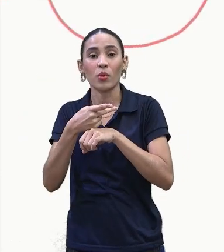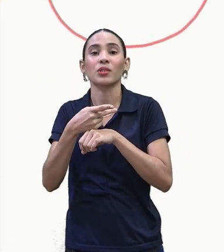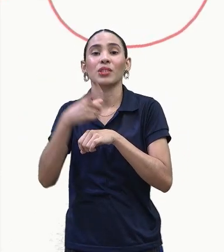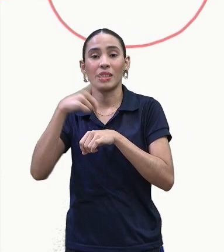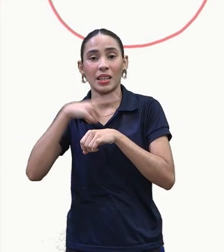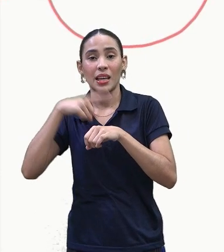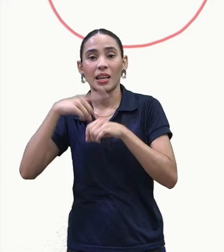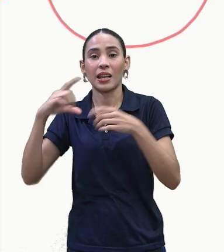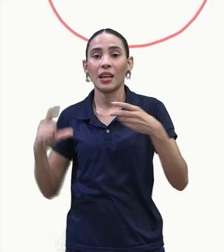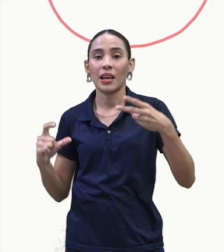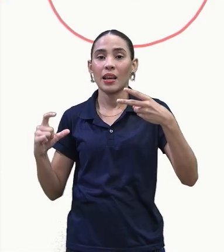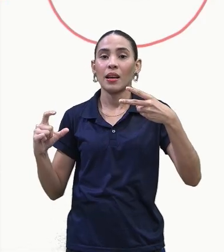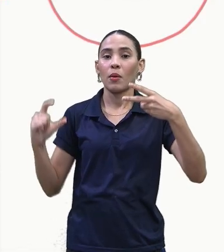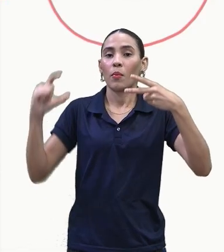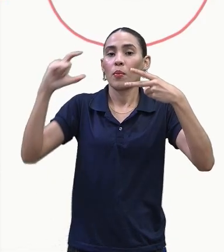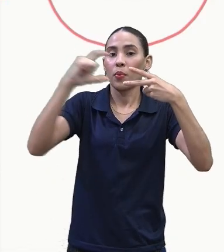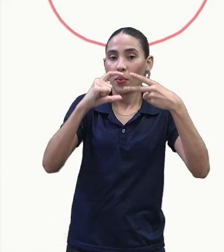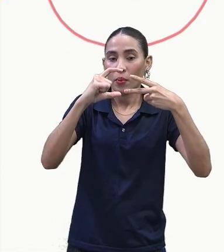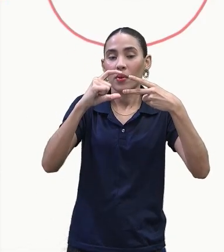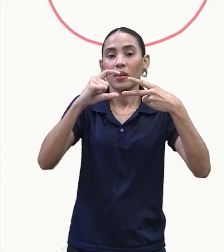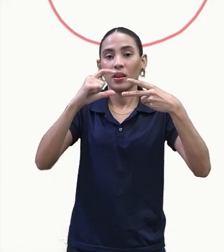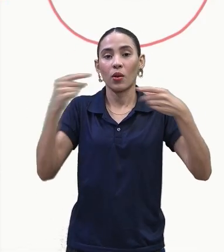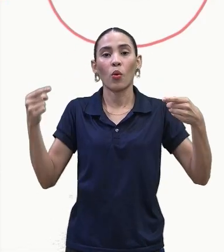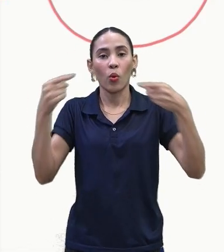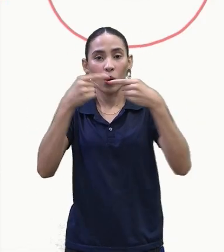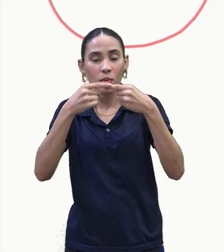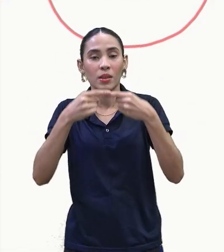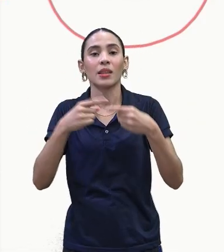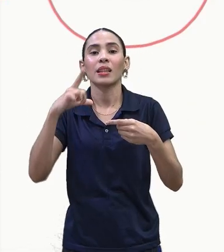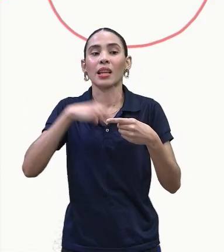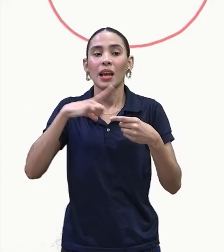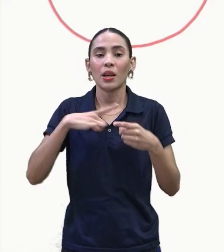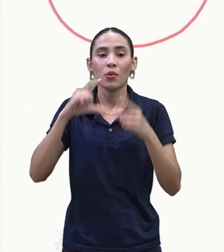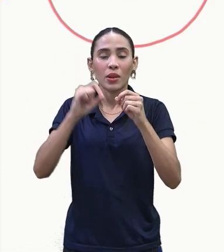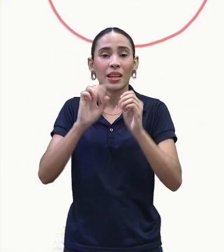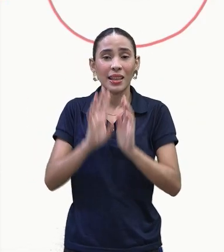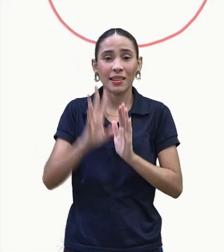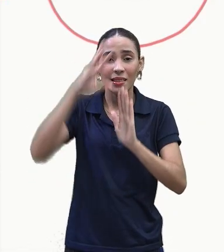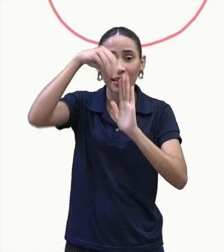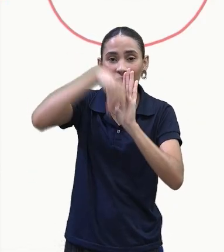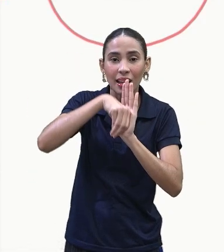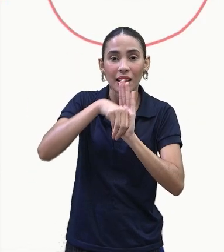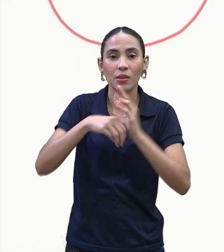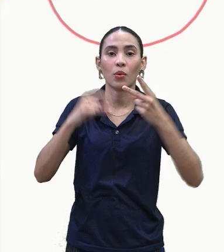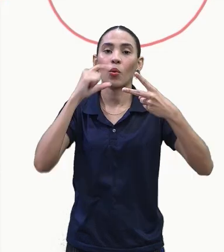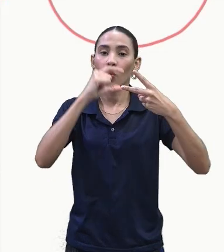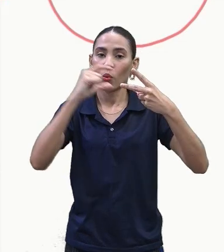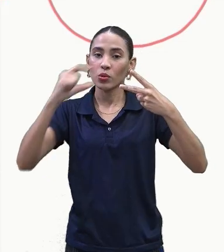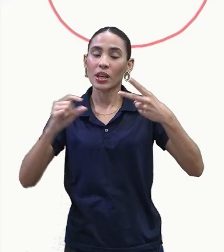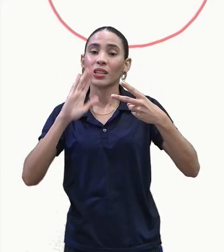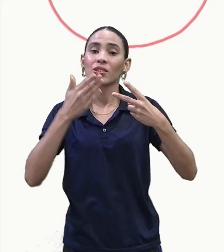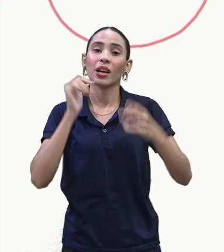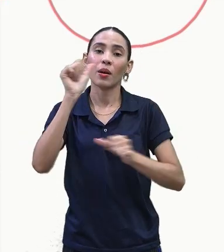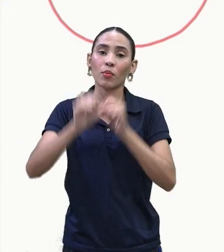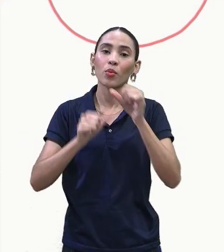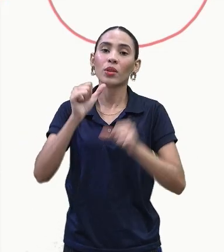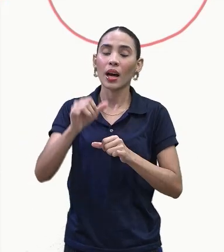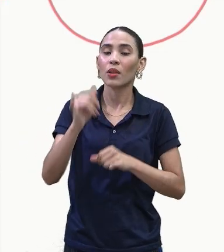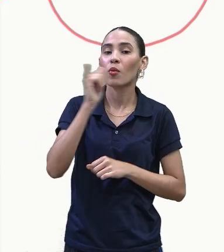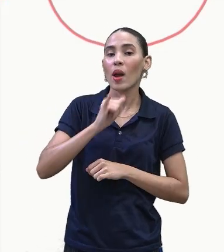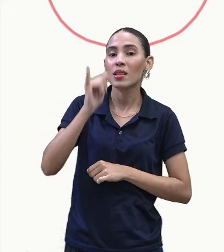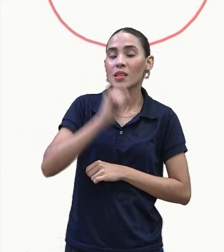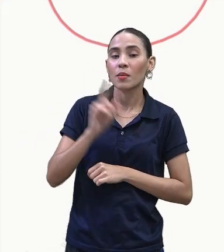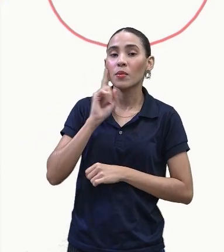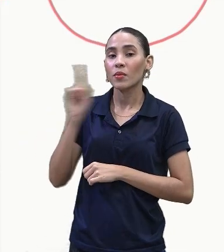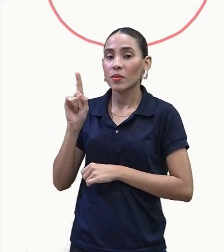esse plasmídio recombinante, ela está carregando em seu interior o gene modificado, né? No caso aí,